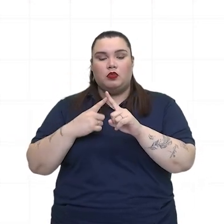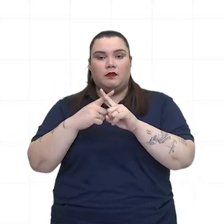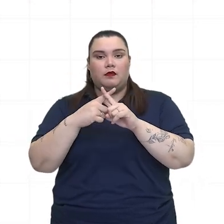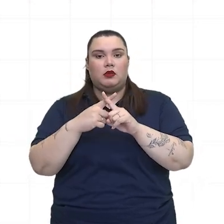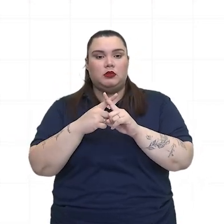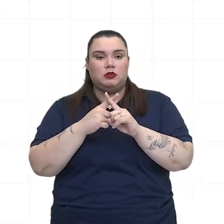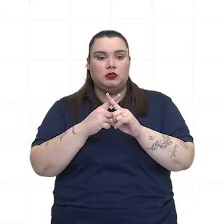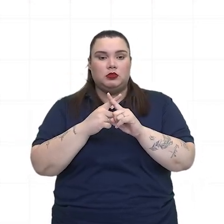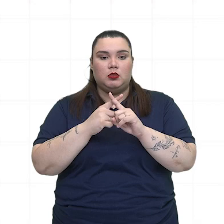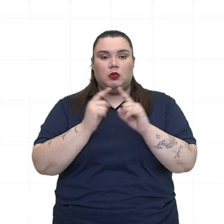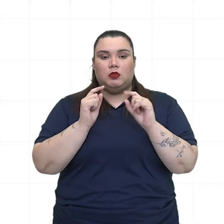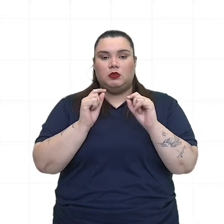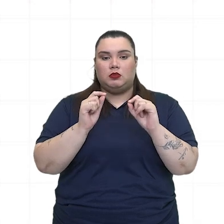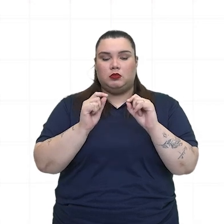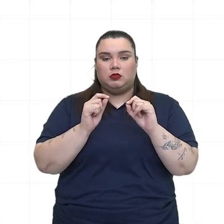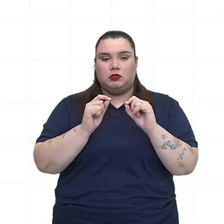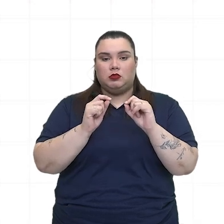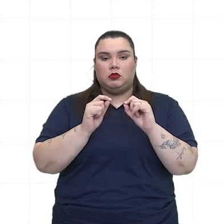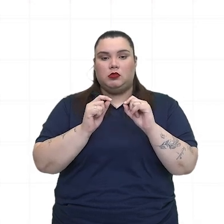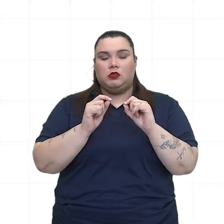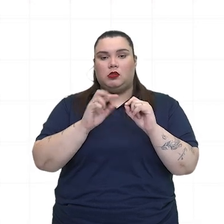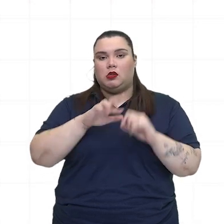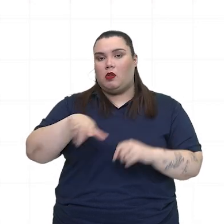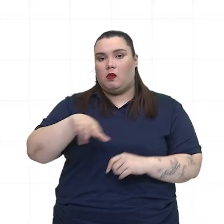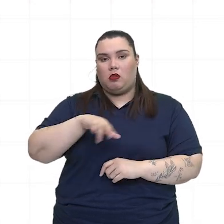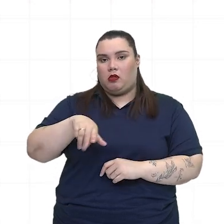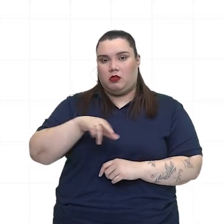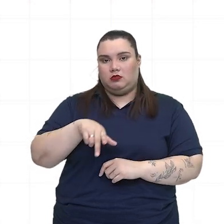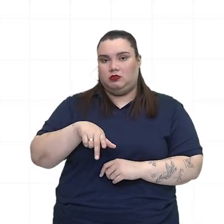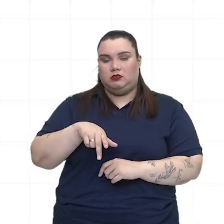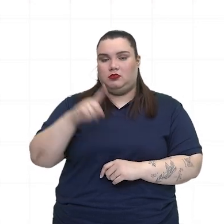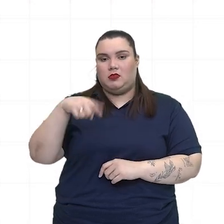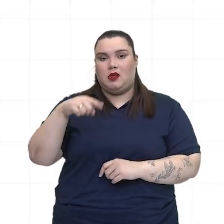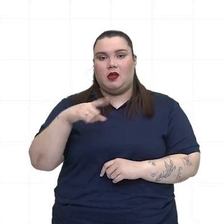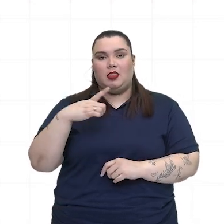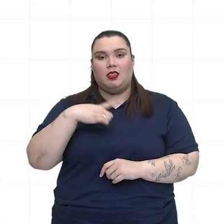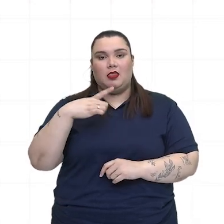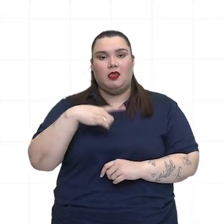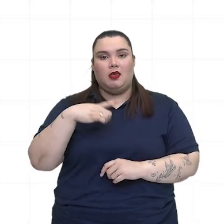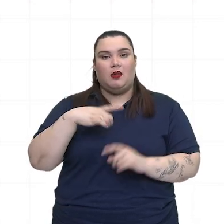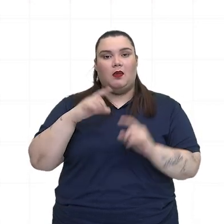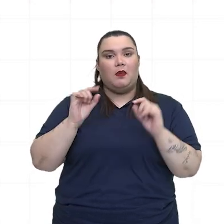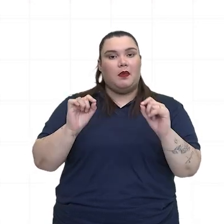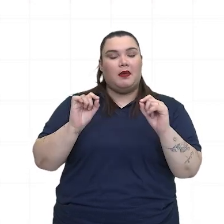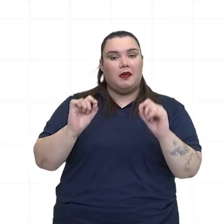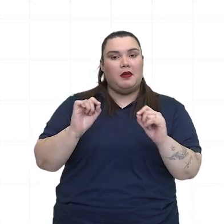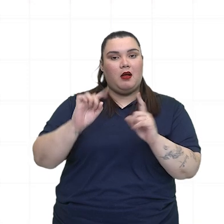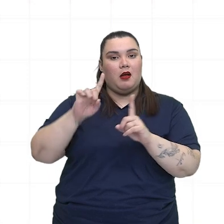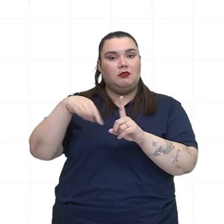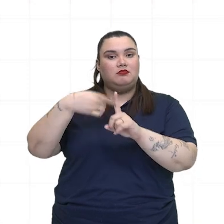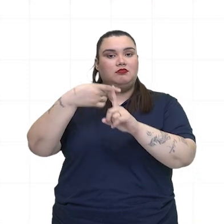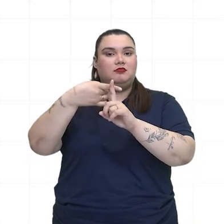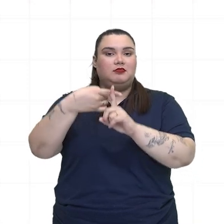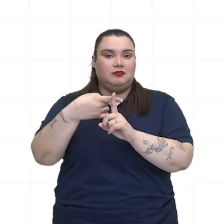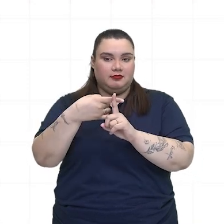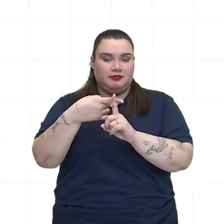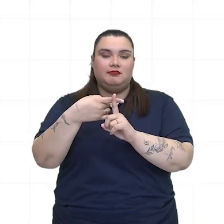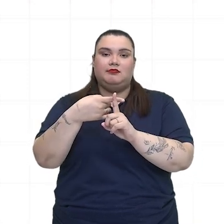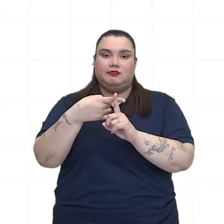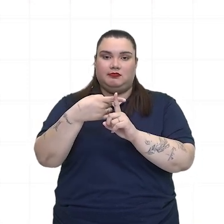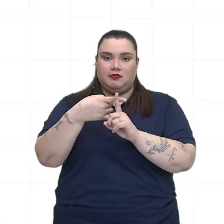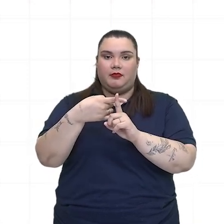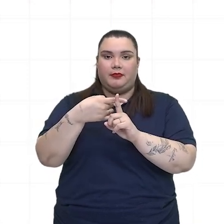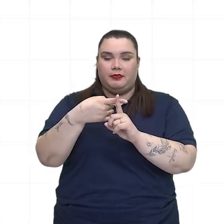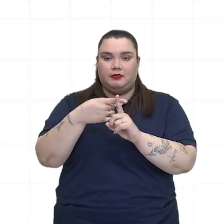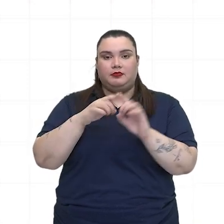multiplicando as dimensões? Não. Não. Nós estamos